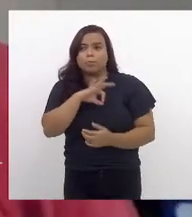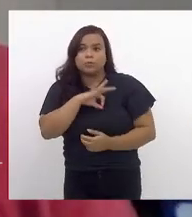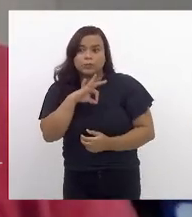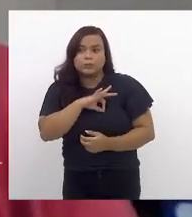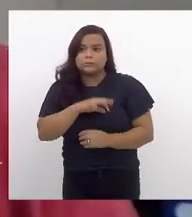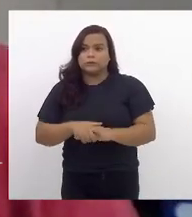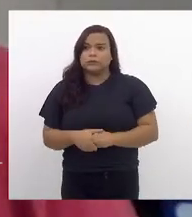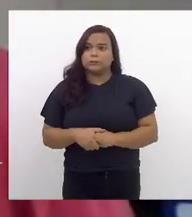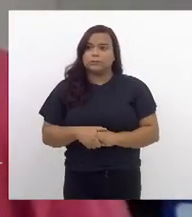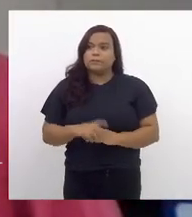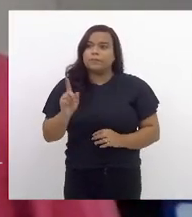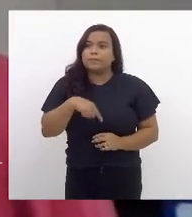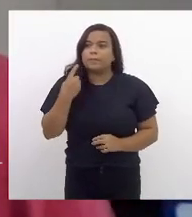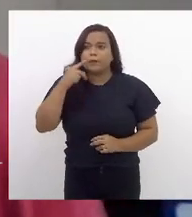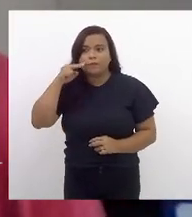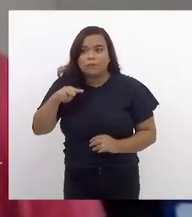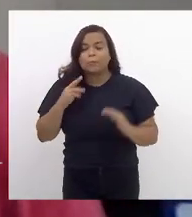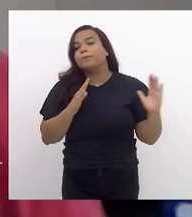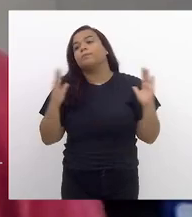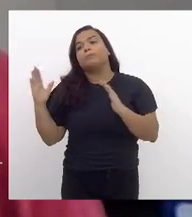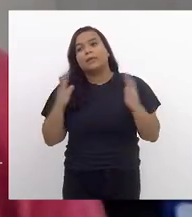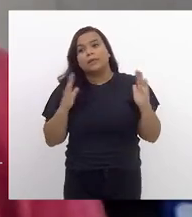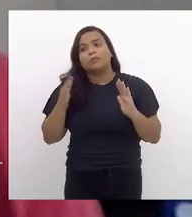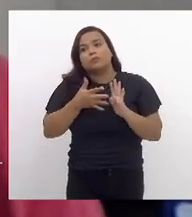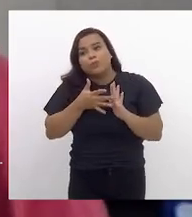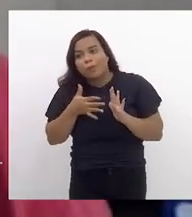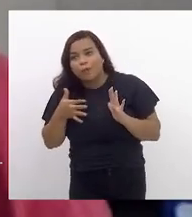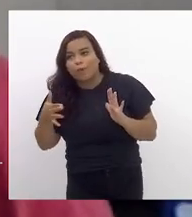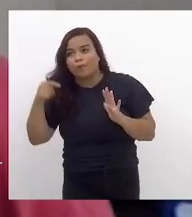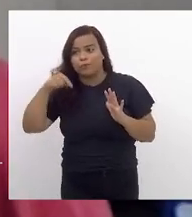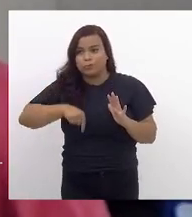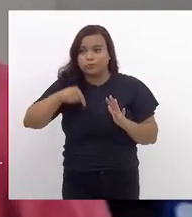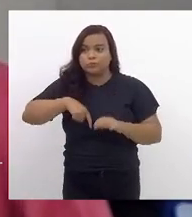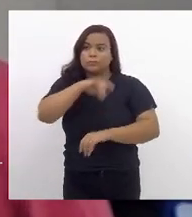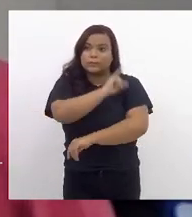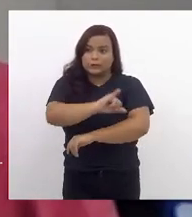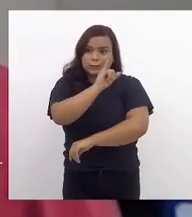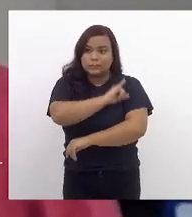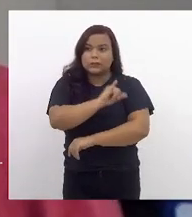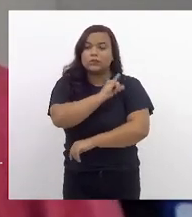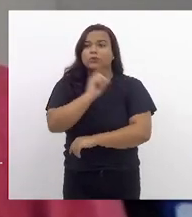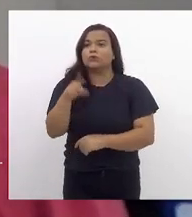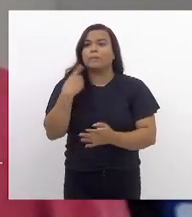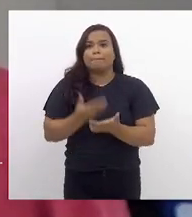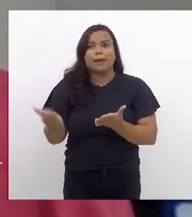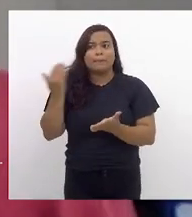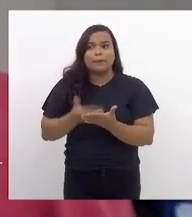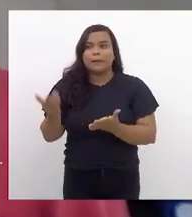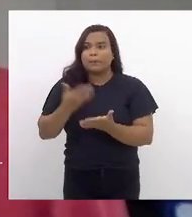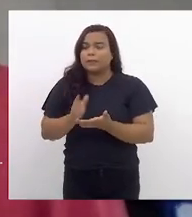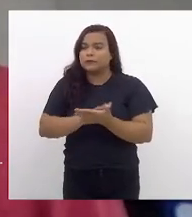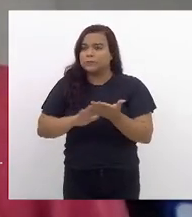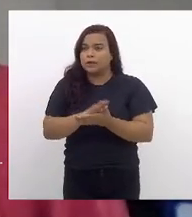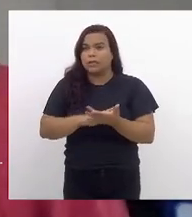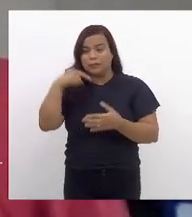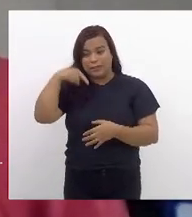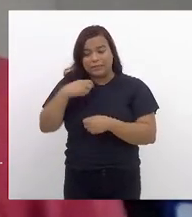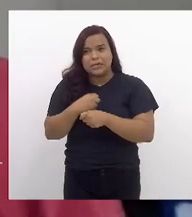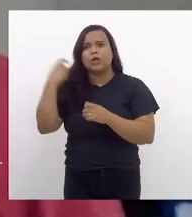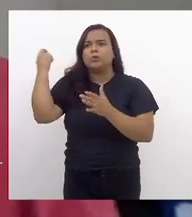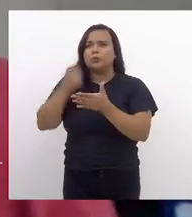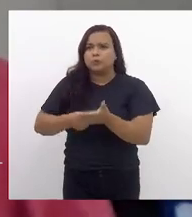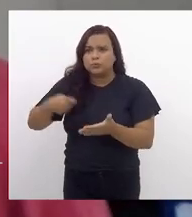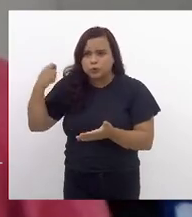A gente viveu um longo período aqui no estado do Rio de Janeiro sem nenhuma recomposição de perdas. Este ano, com muita luta,